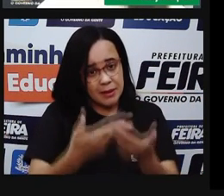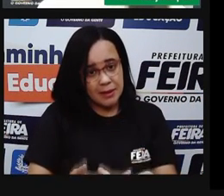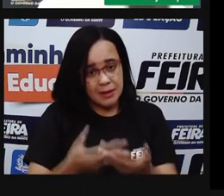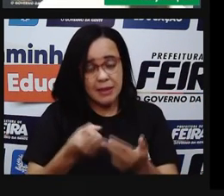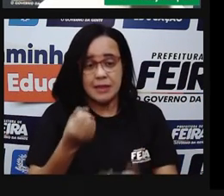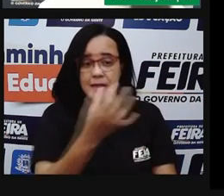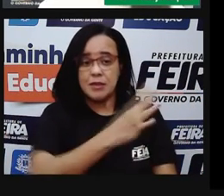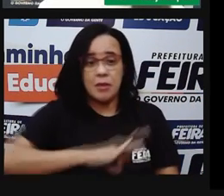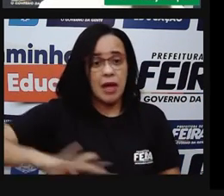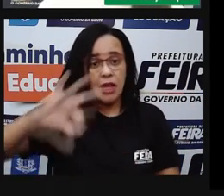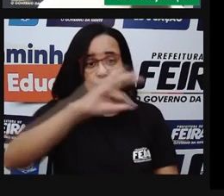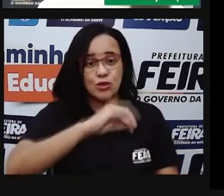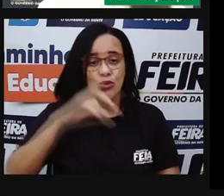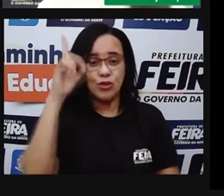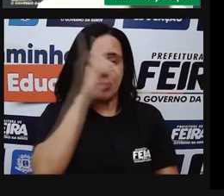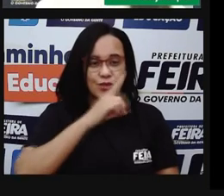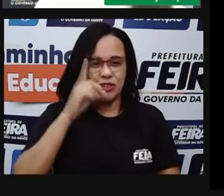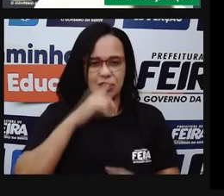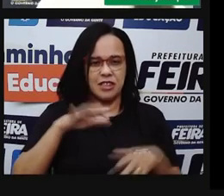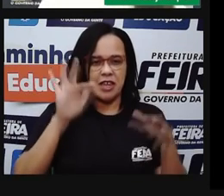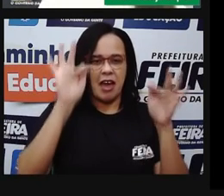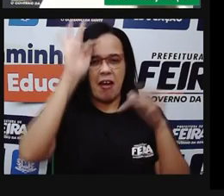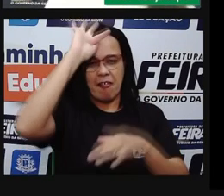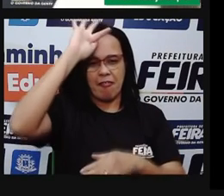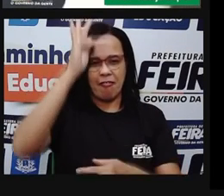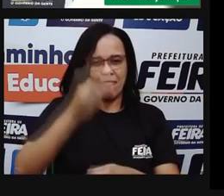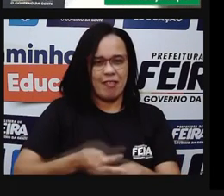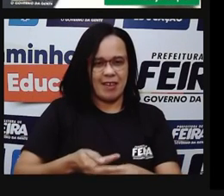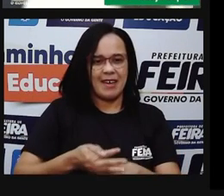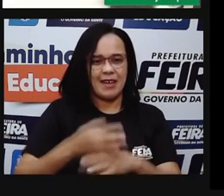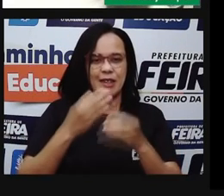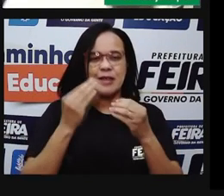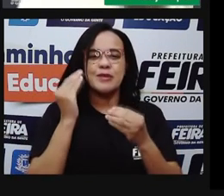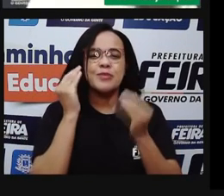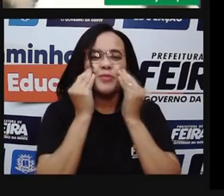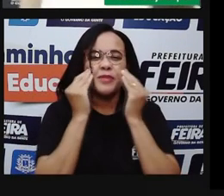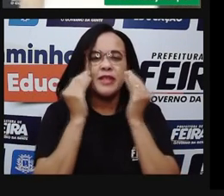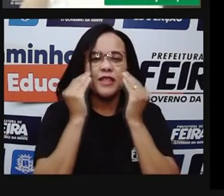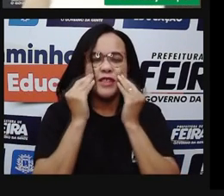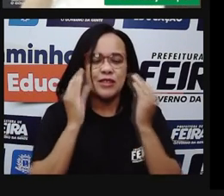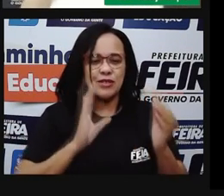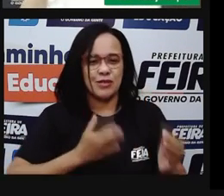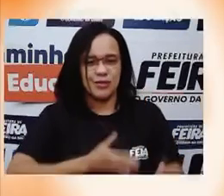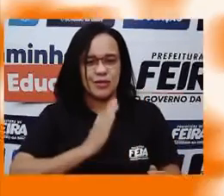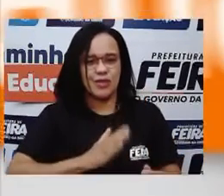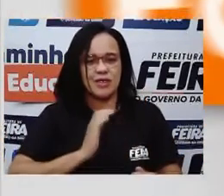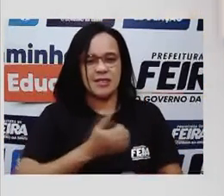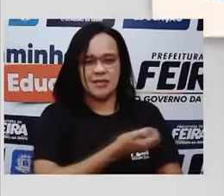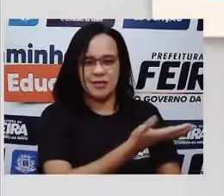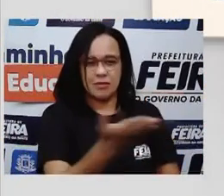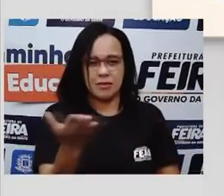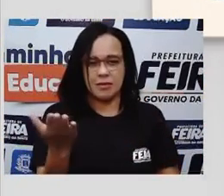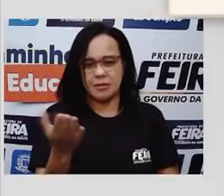Sorriso, paciência e fé. Um grande beijo no coração de vocês. Tchau, gente!